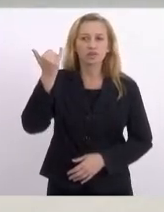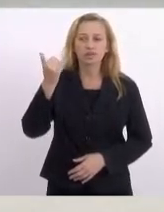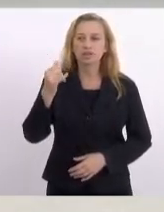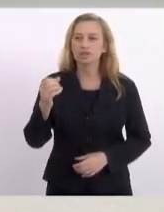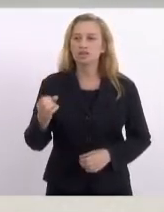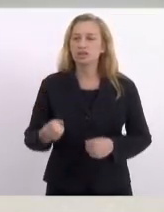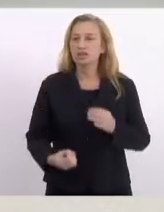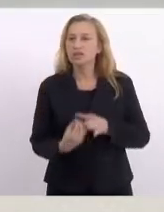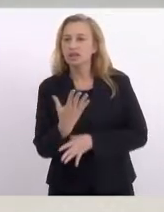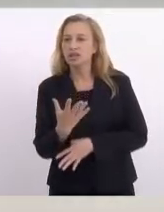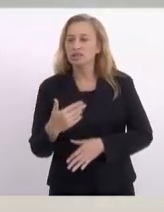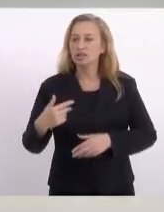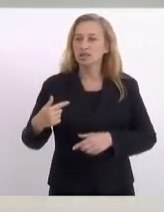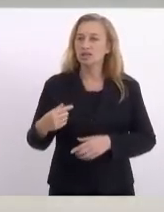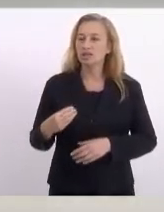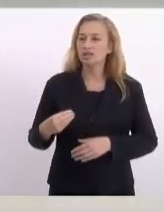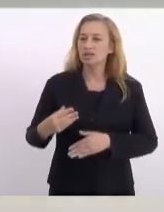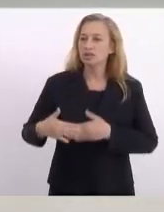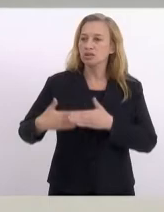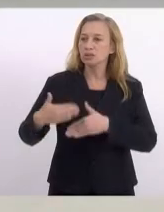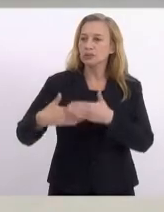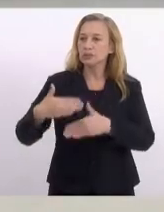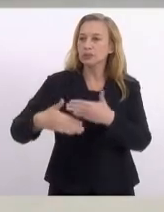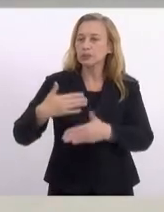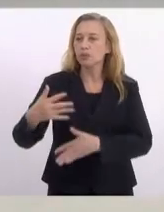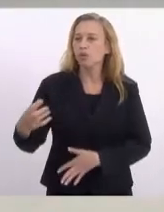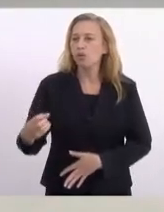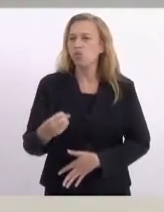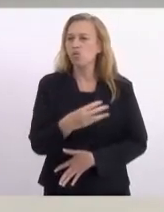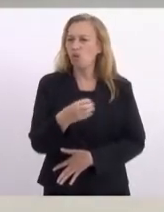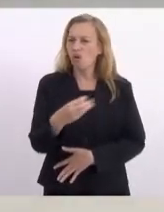construída na sua história desde muito nova, porque